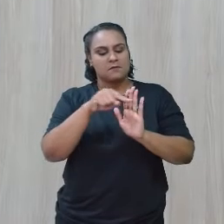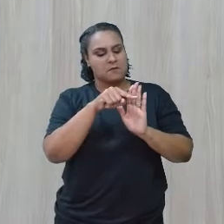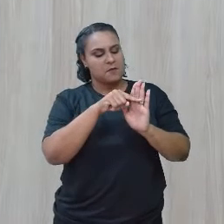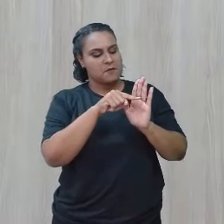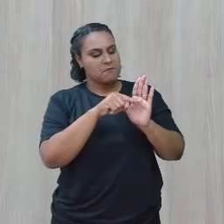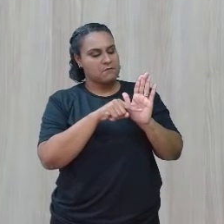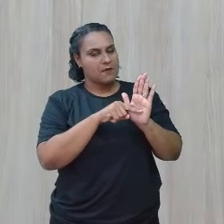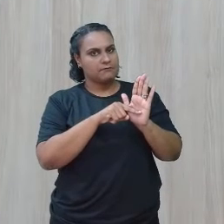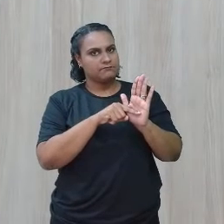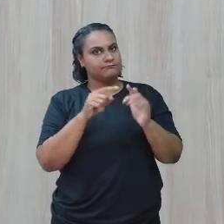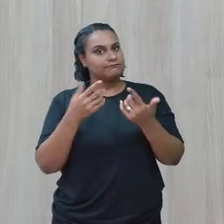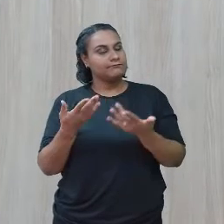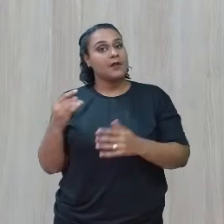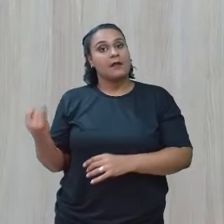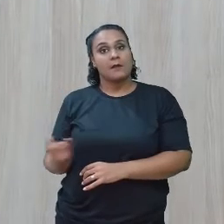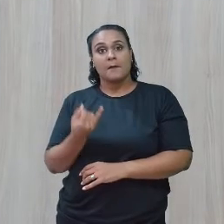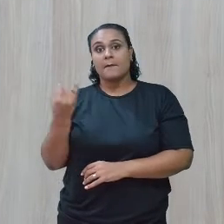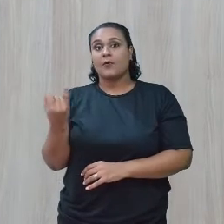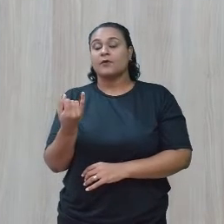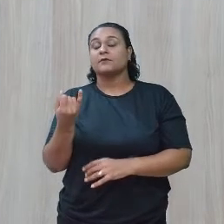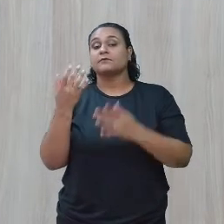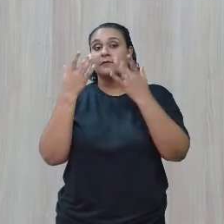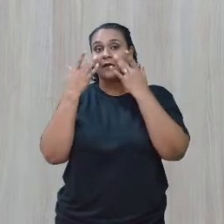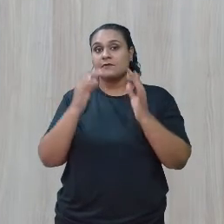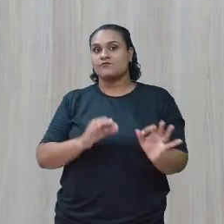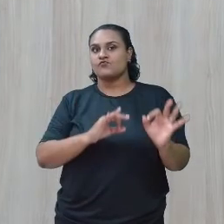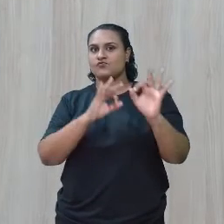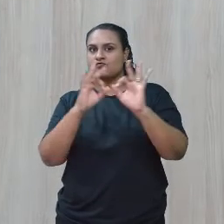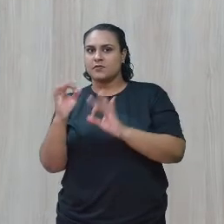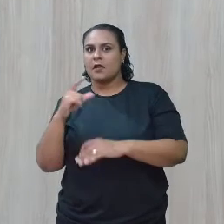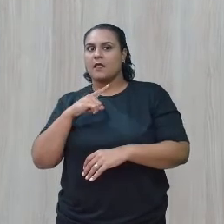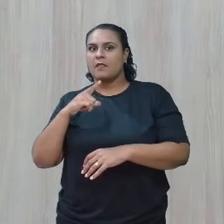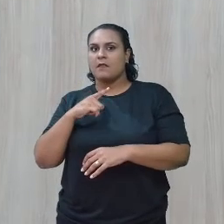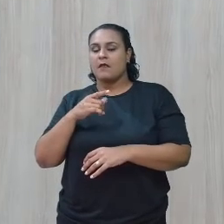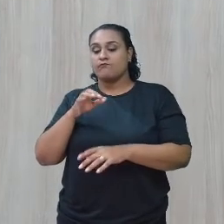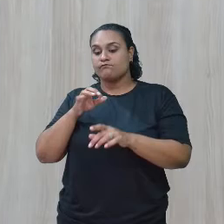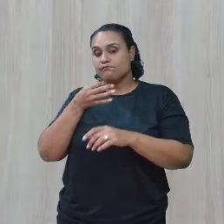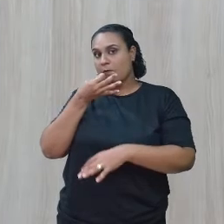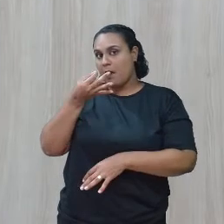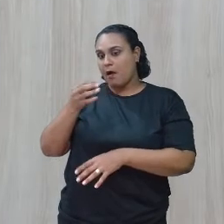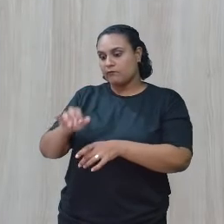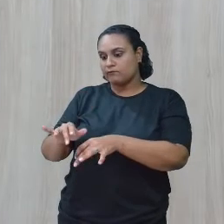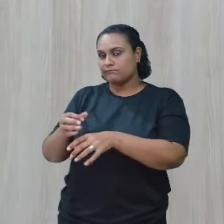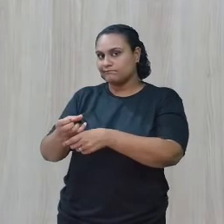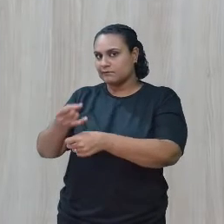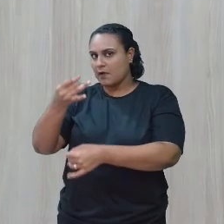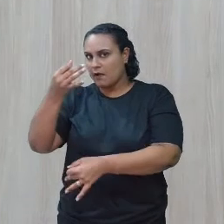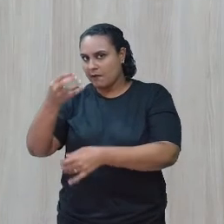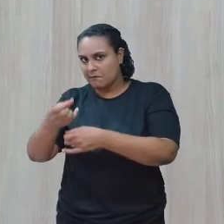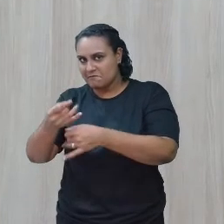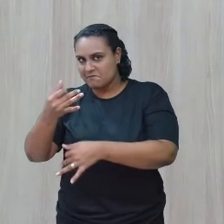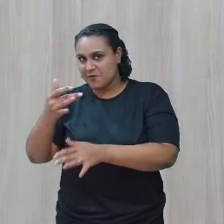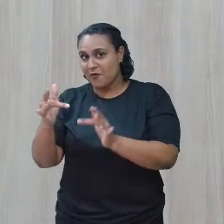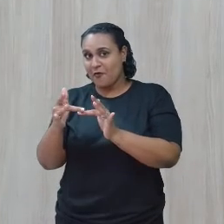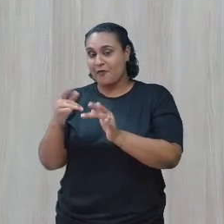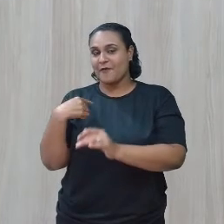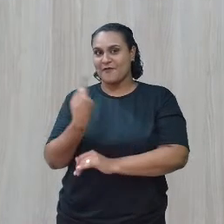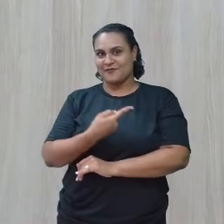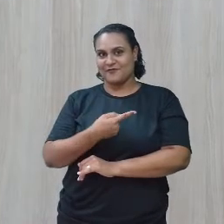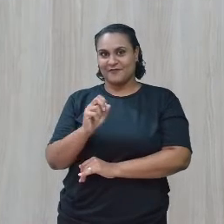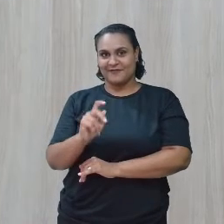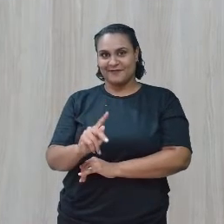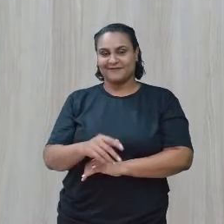mais importante, você tem a condição de assistir a aula e já ter o chat lá embaixo da tela para você entrar em contato conosco, tá